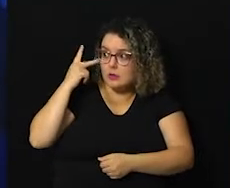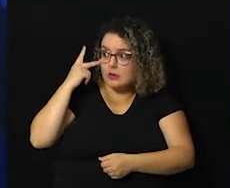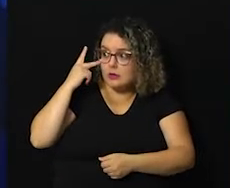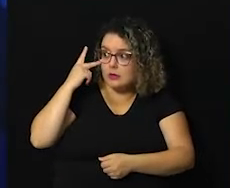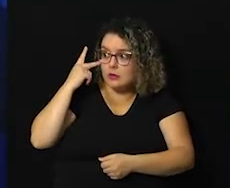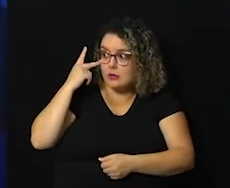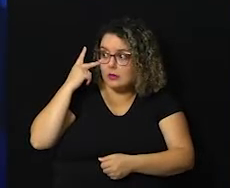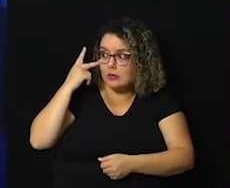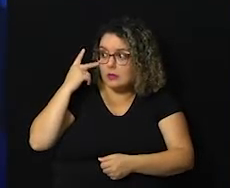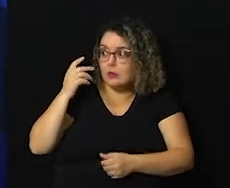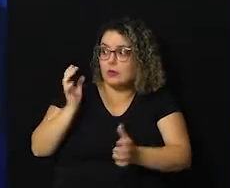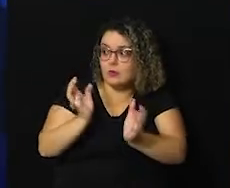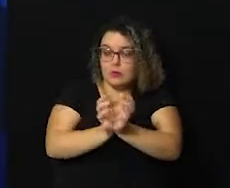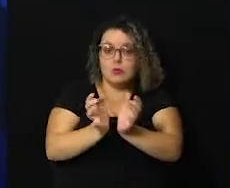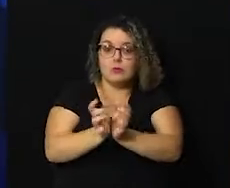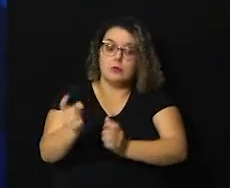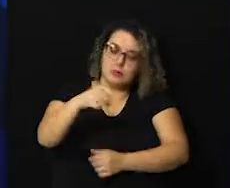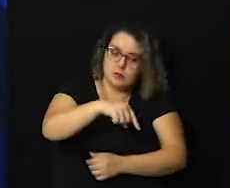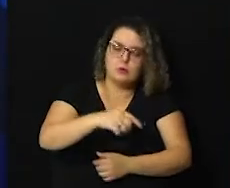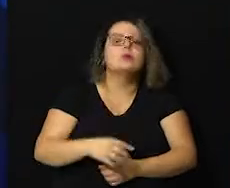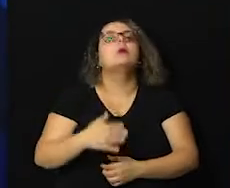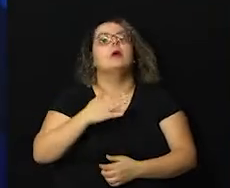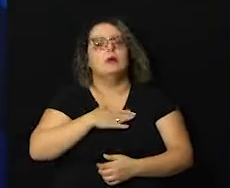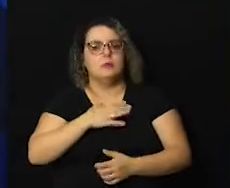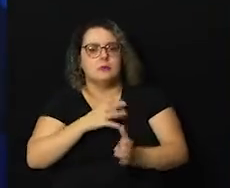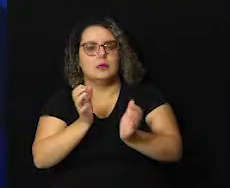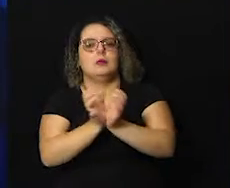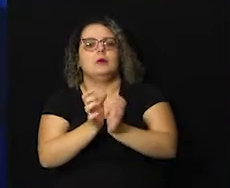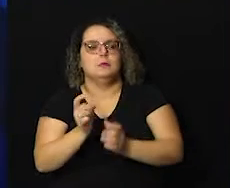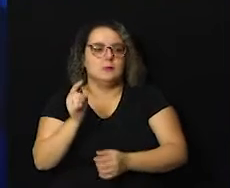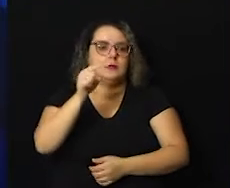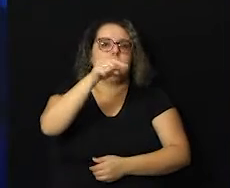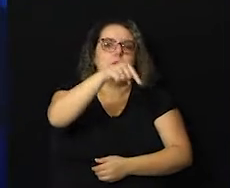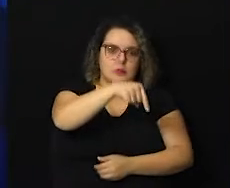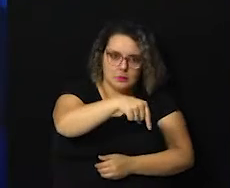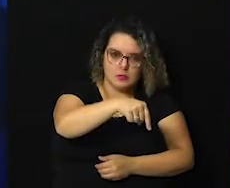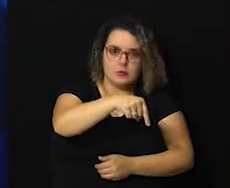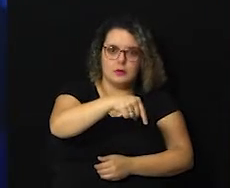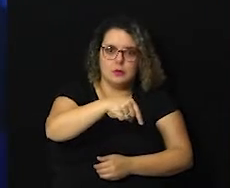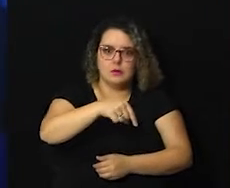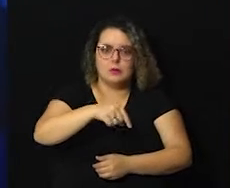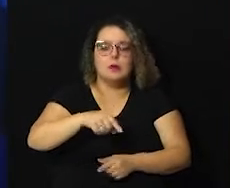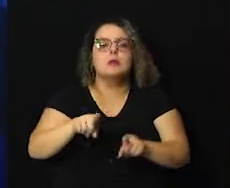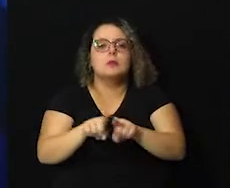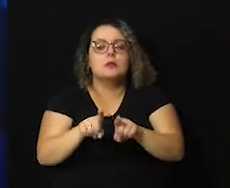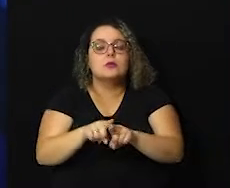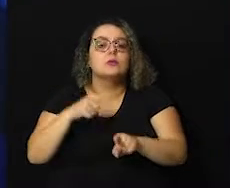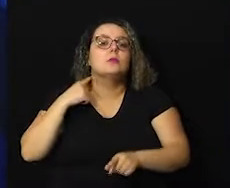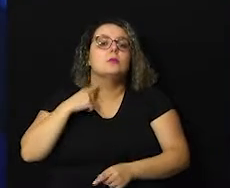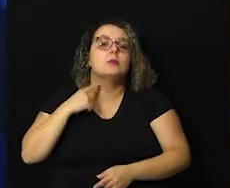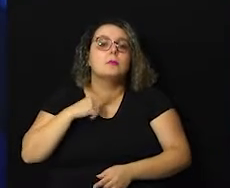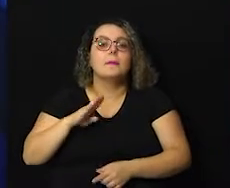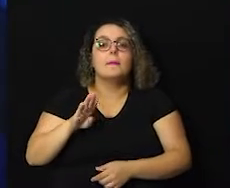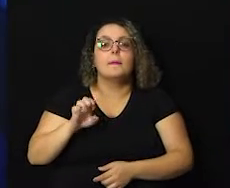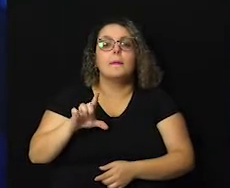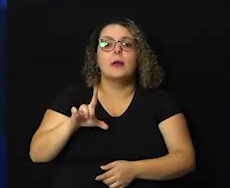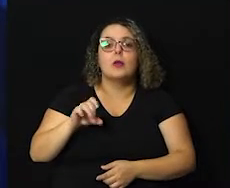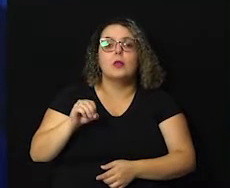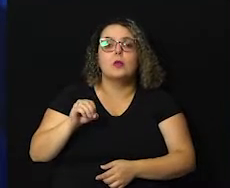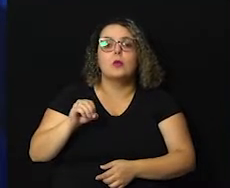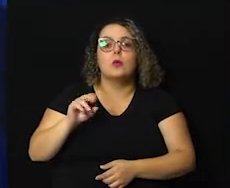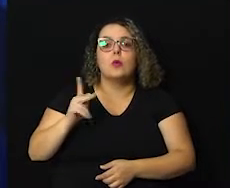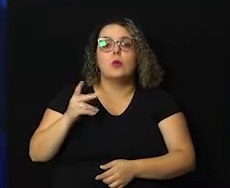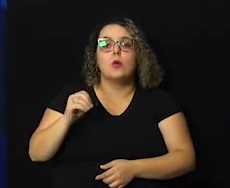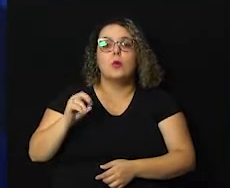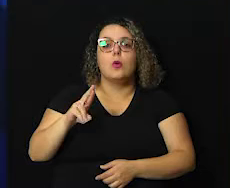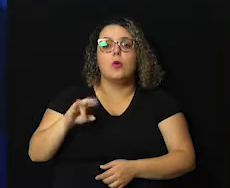Paulo ou a sua equipe faz o deslocamento por enquanto a equipe está indo para lá porque eu tô indo para Belo Horizonte agora também a gente